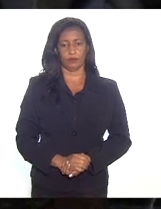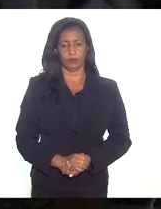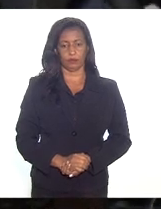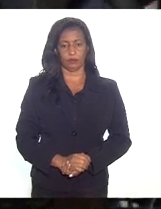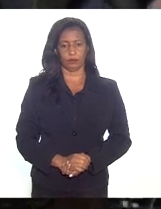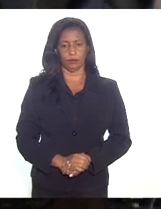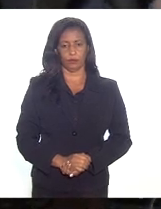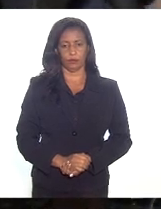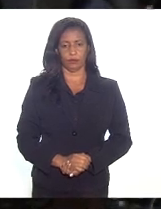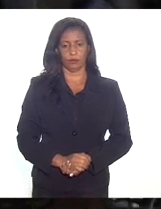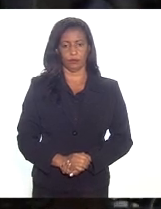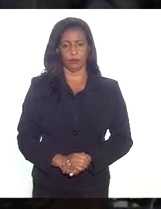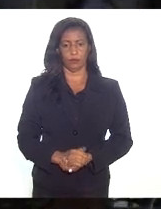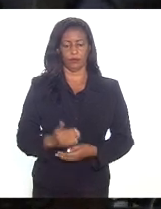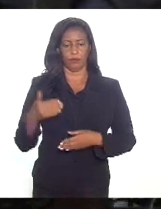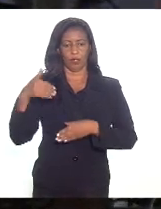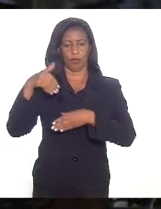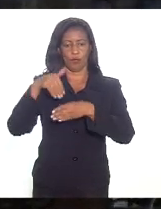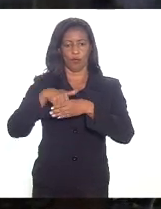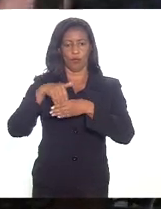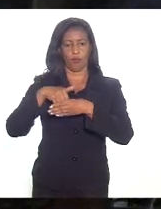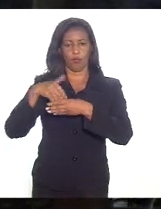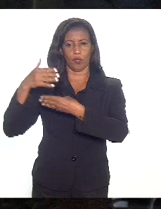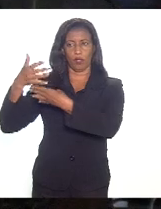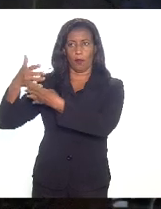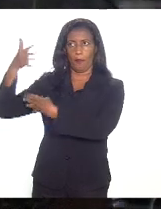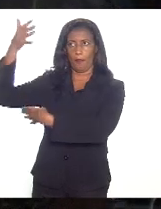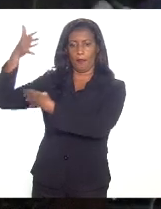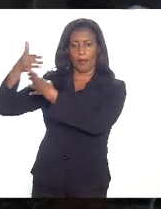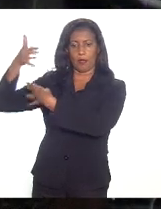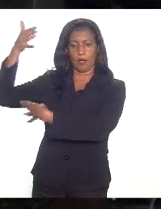Está votando no painel.